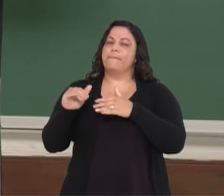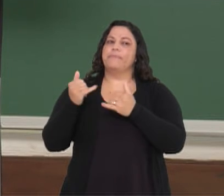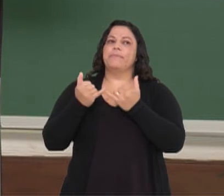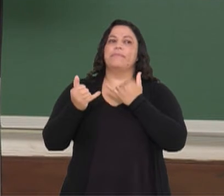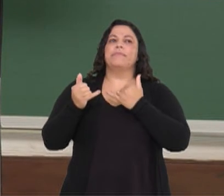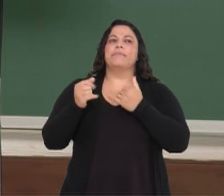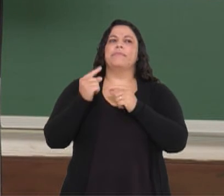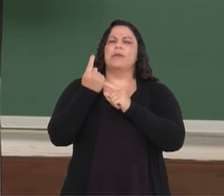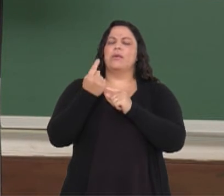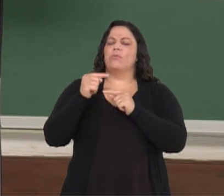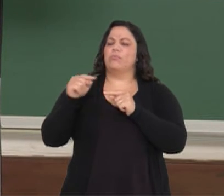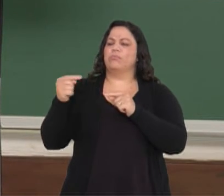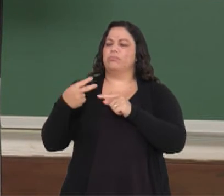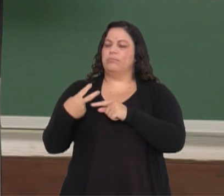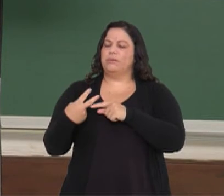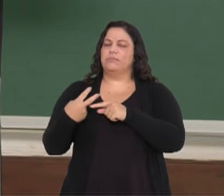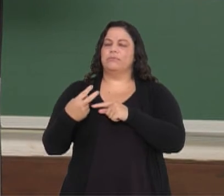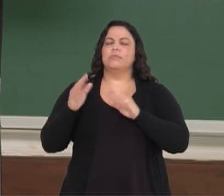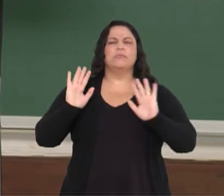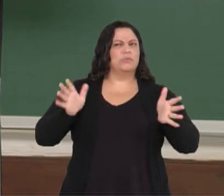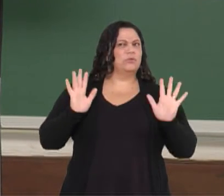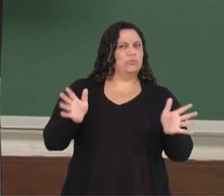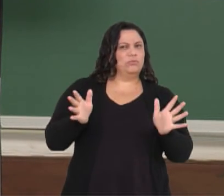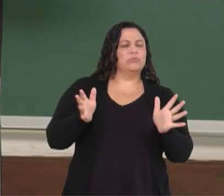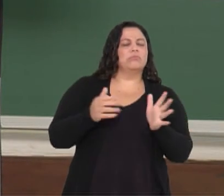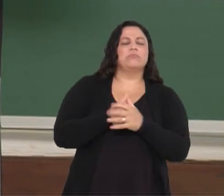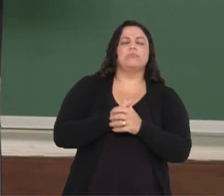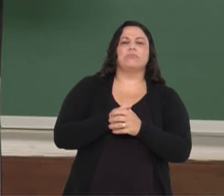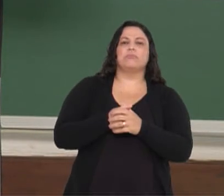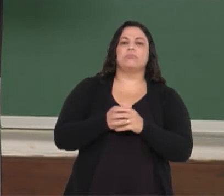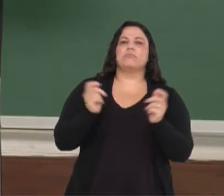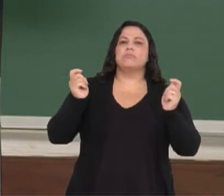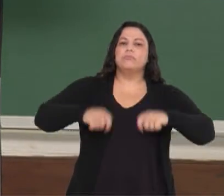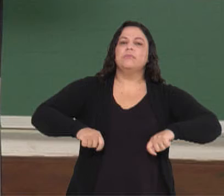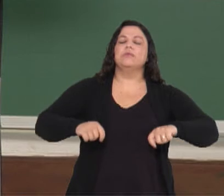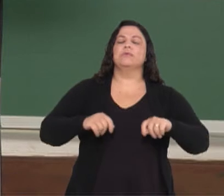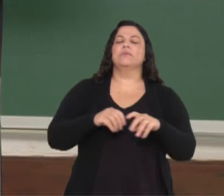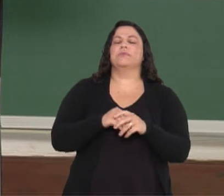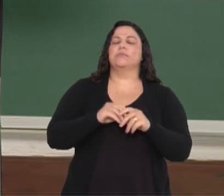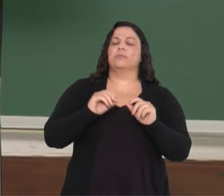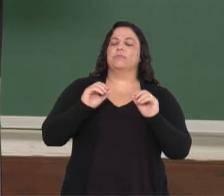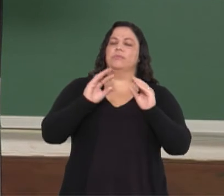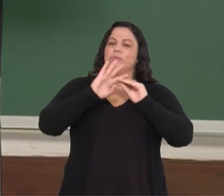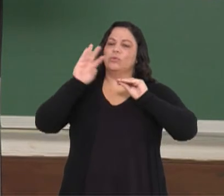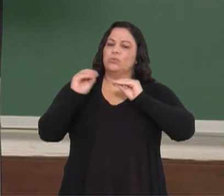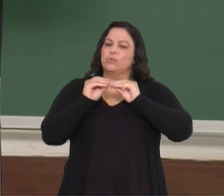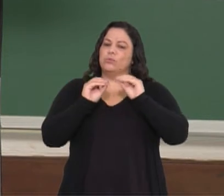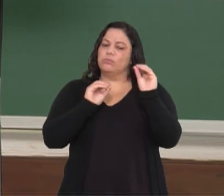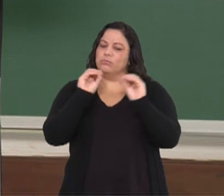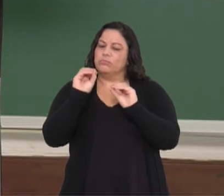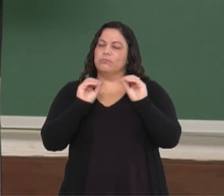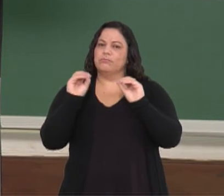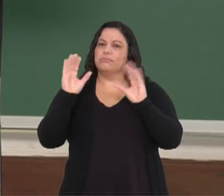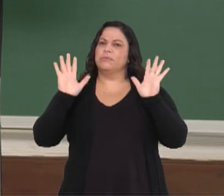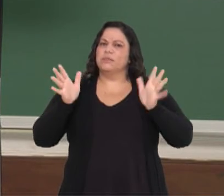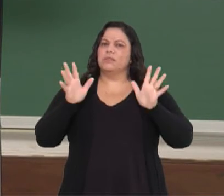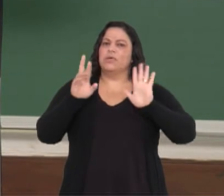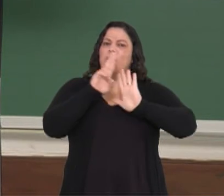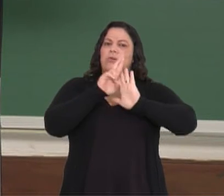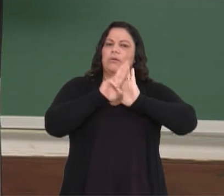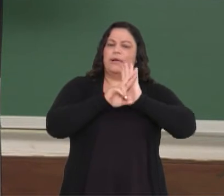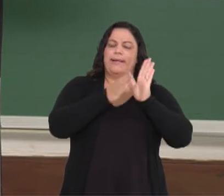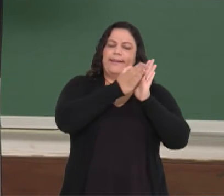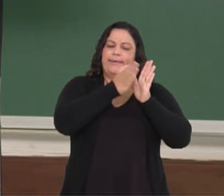estrutura do meu quociente está formada pelos coeficientes que foram estruturados do Biorufini,